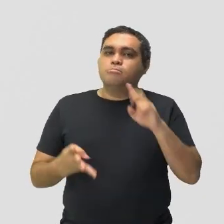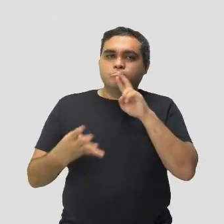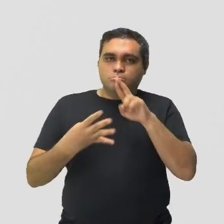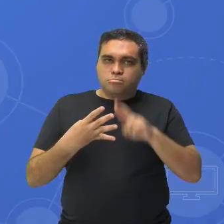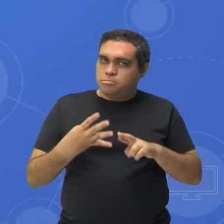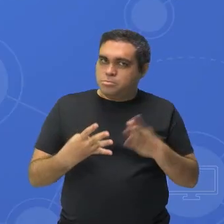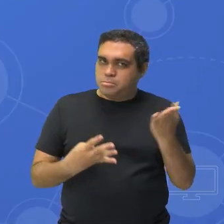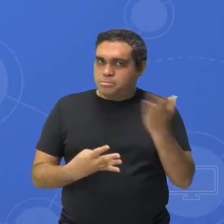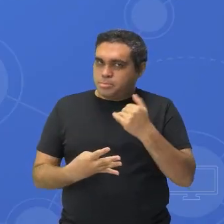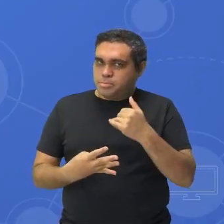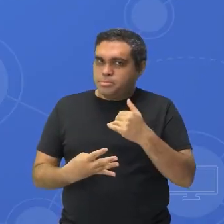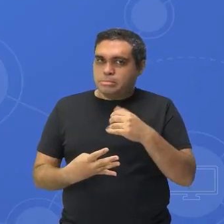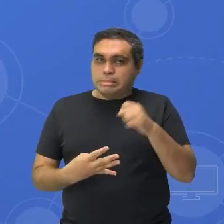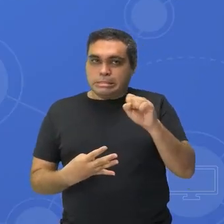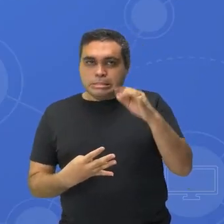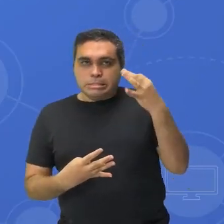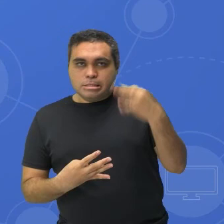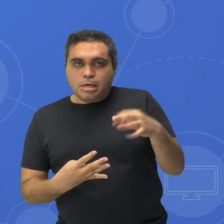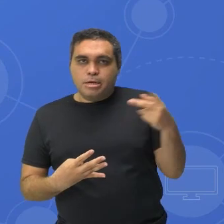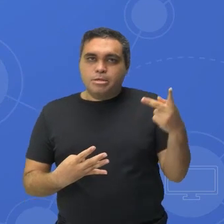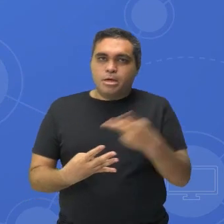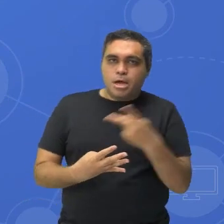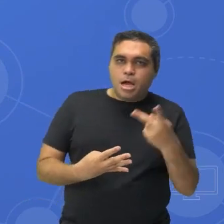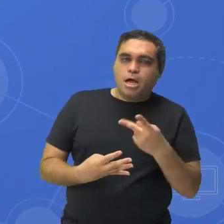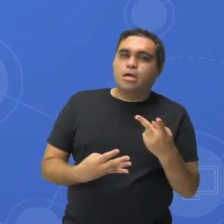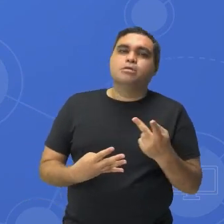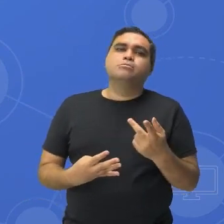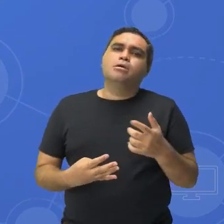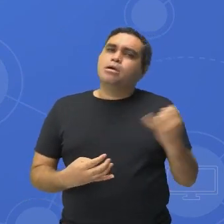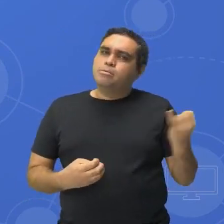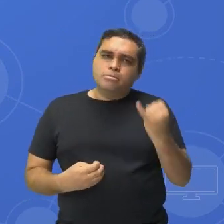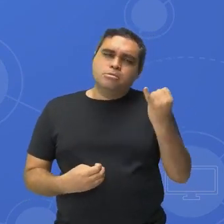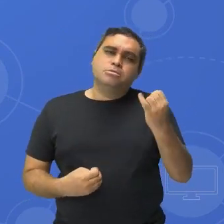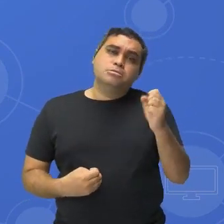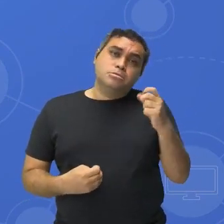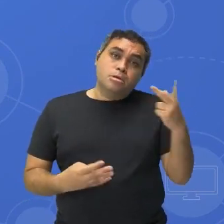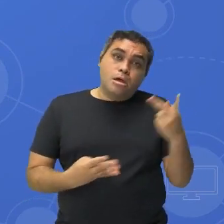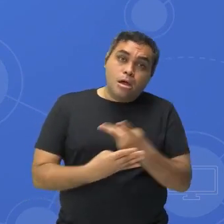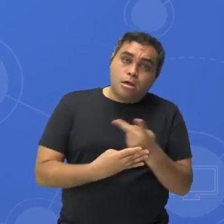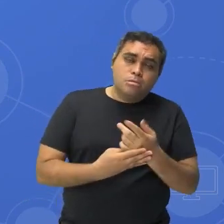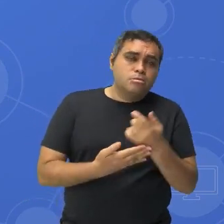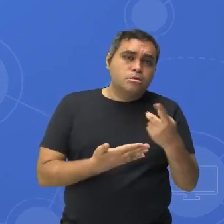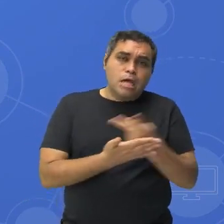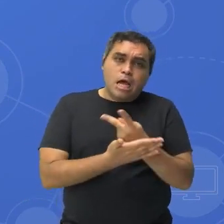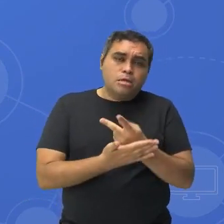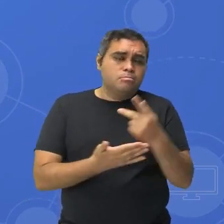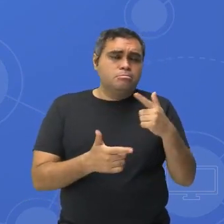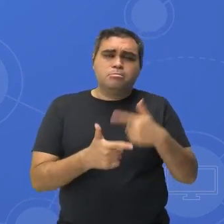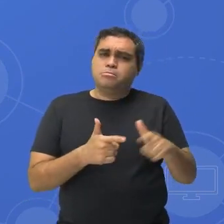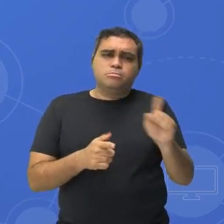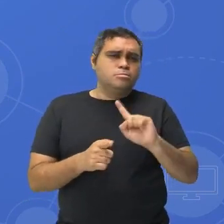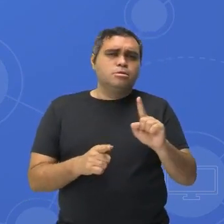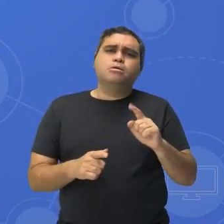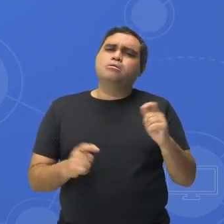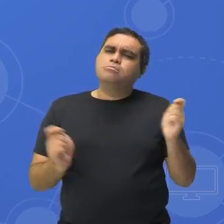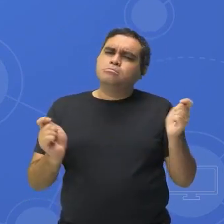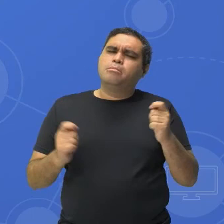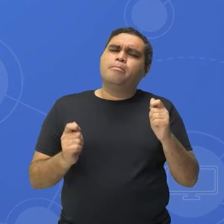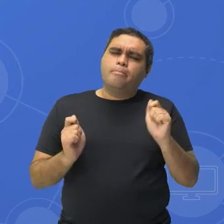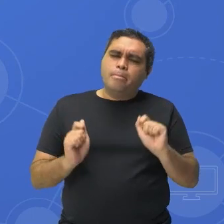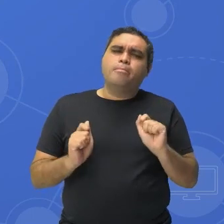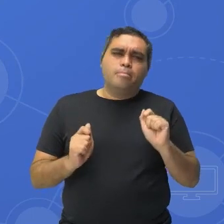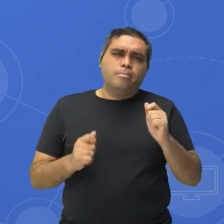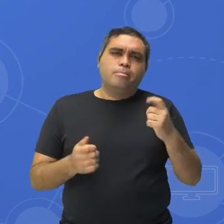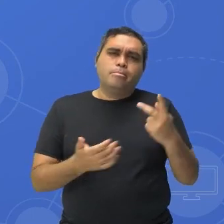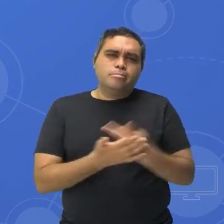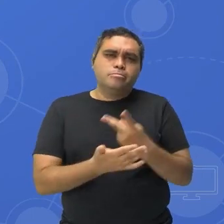que acertou, o que errou. Nesse momento é importante, né? Não tem problema errar. Aqui nós podemos errar, porque nós estamos exercitando, nós